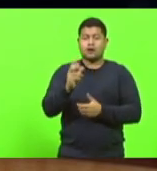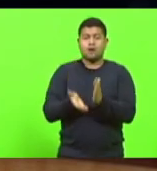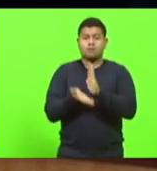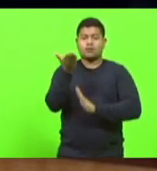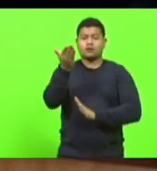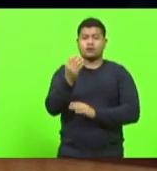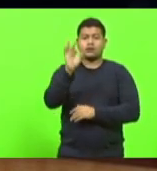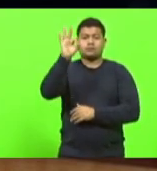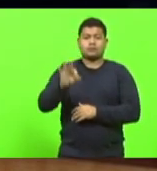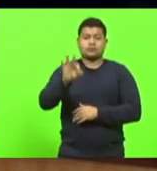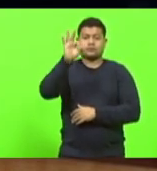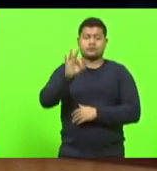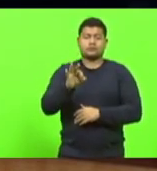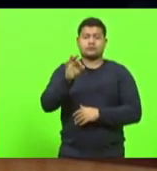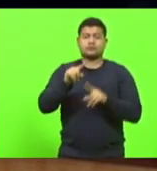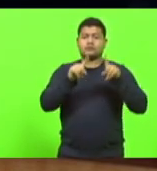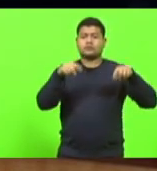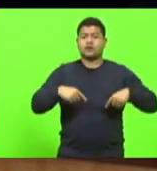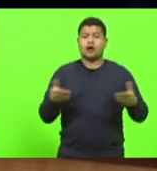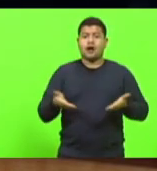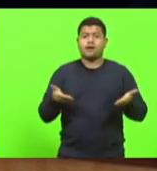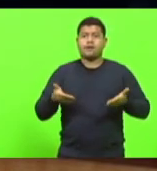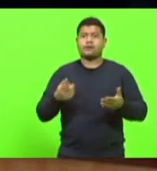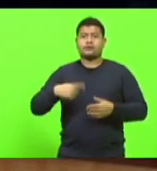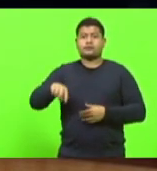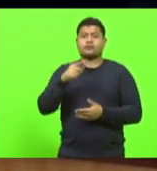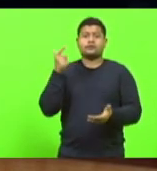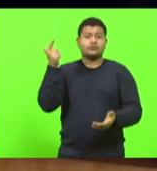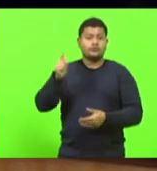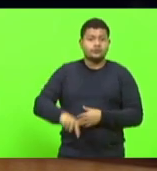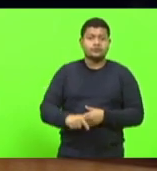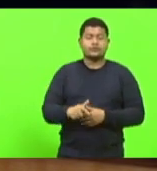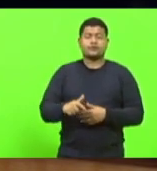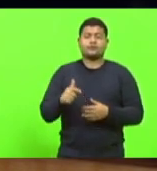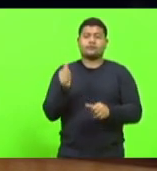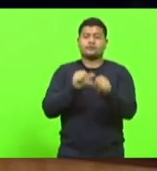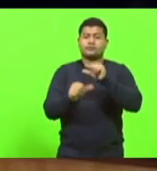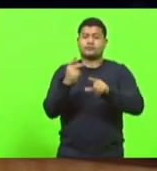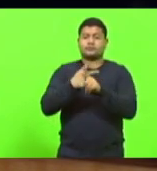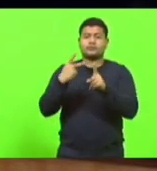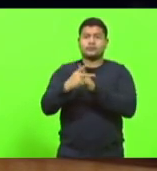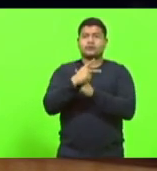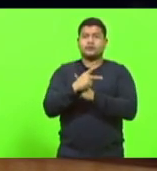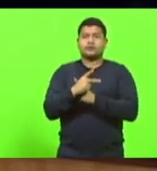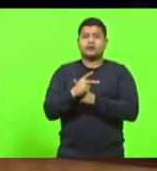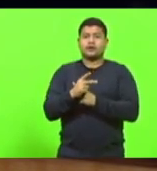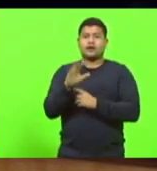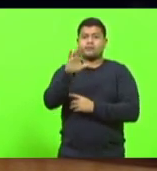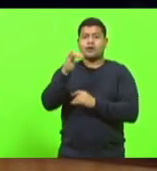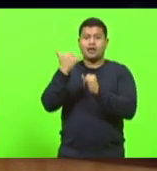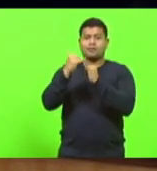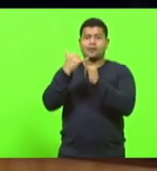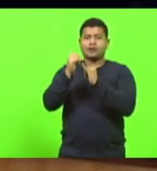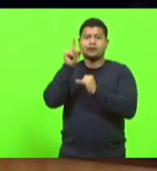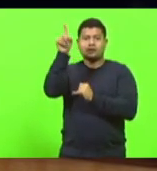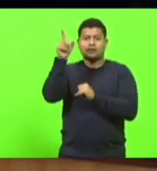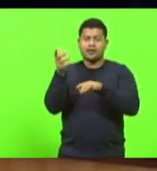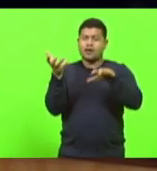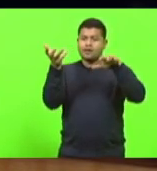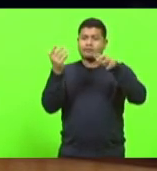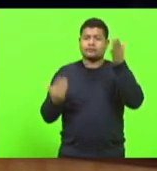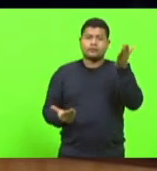Servidor Agora nós estamos de novo com a reforma da Previdência sendo que a paralela não foi aprovada